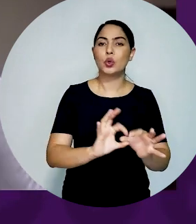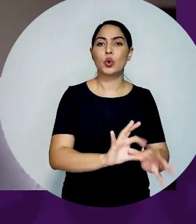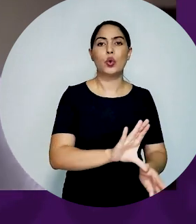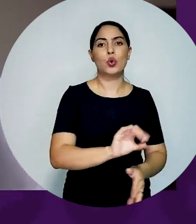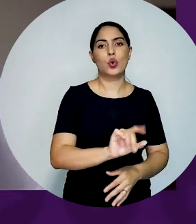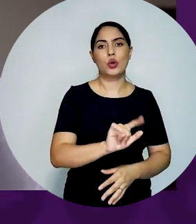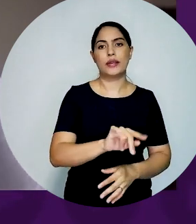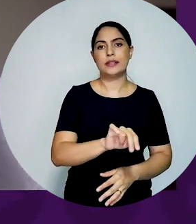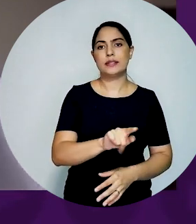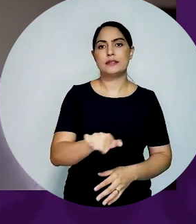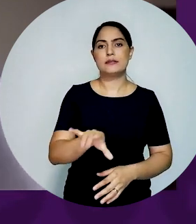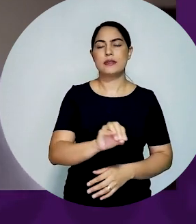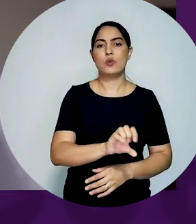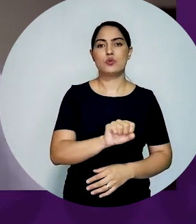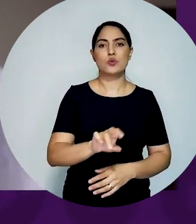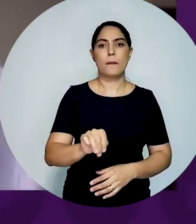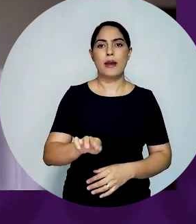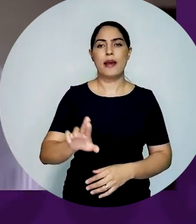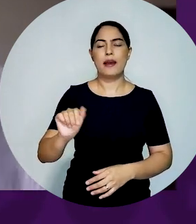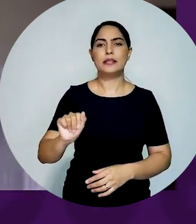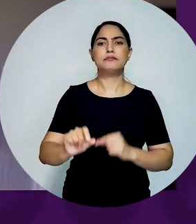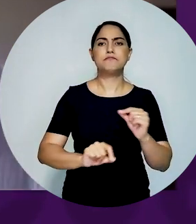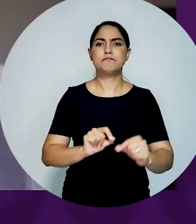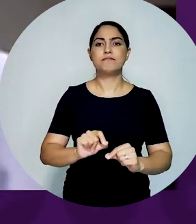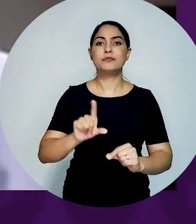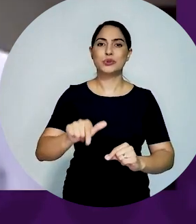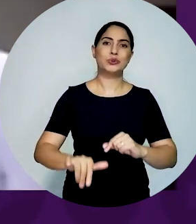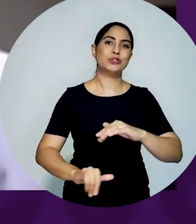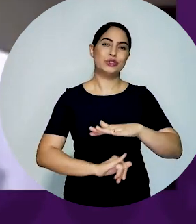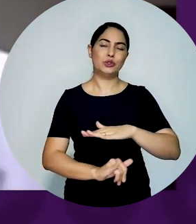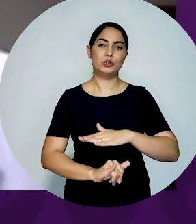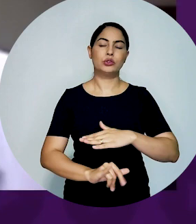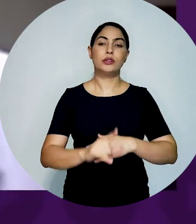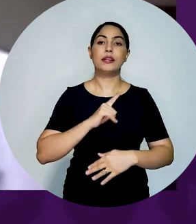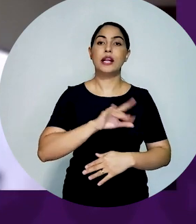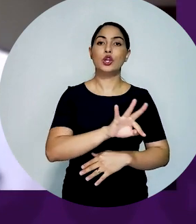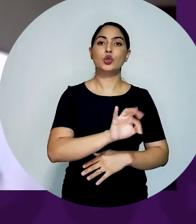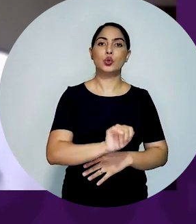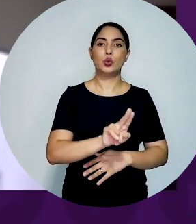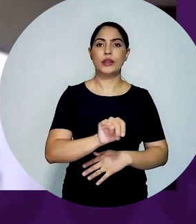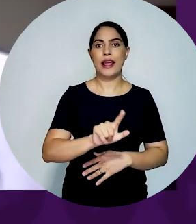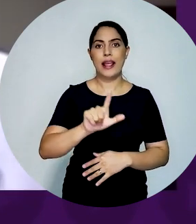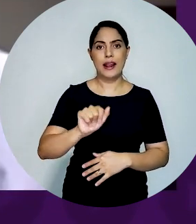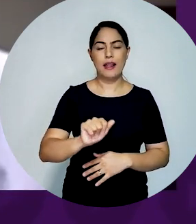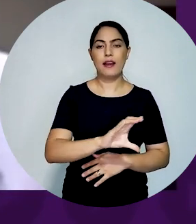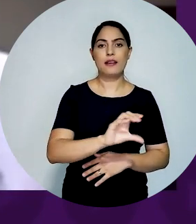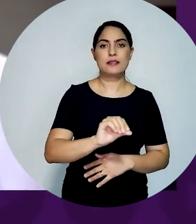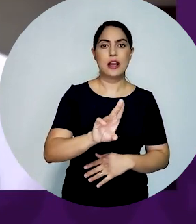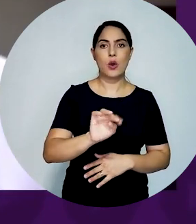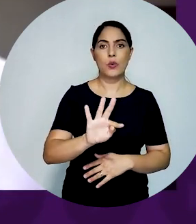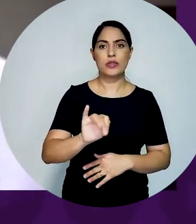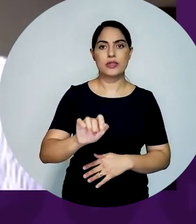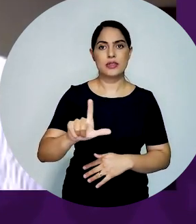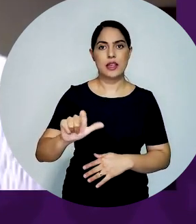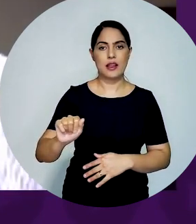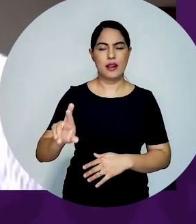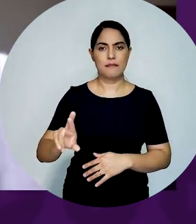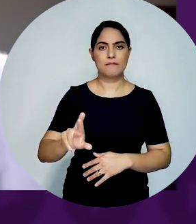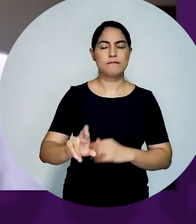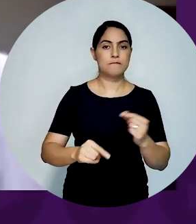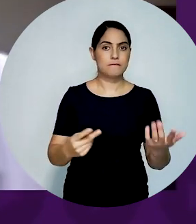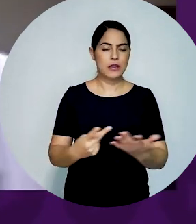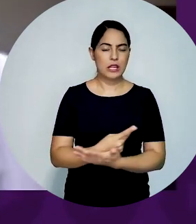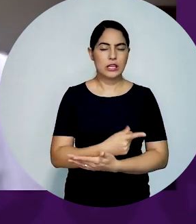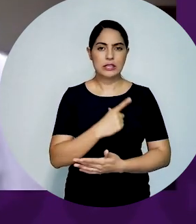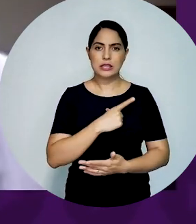tutela de cognição sumária, a partir do Instituto da Tutela Cautelar, primeiro clássico movimento